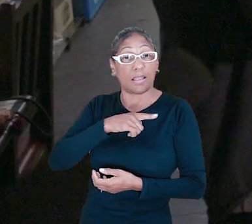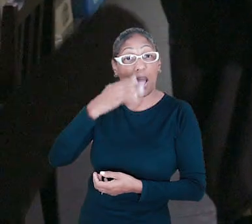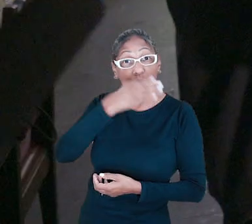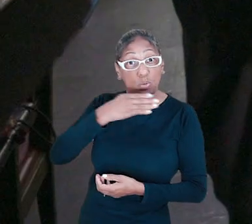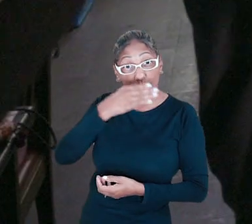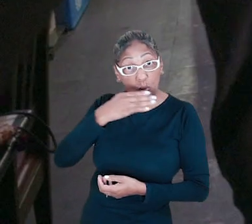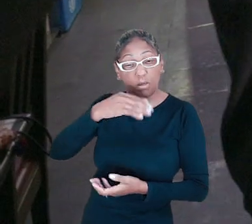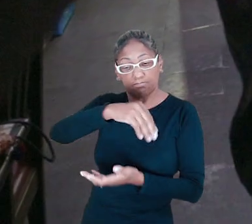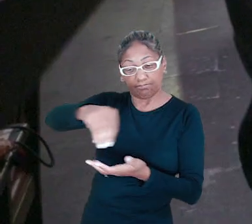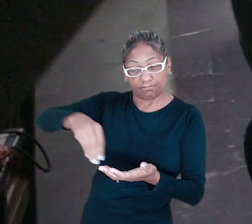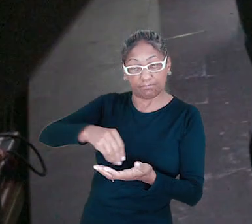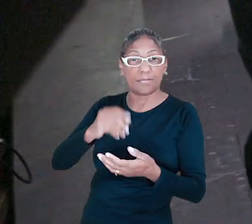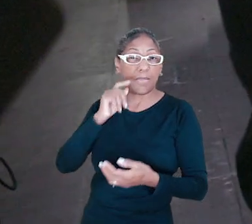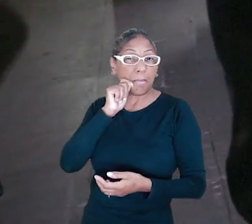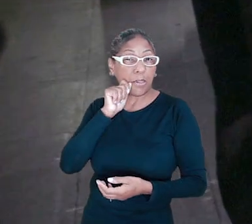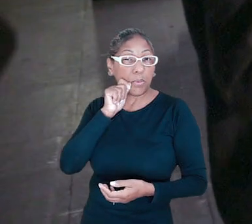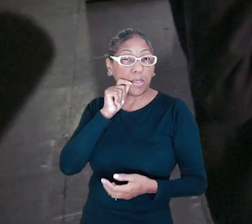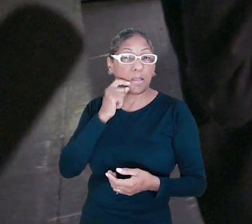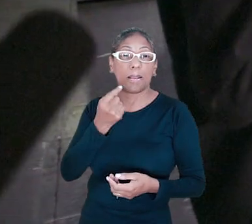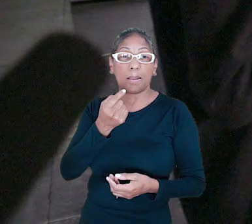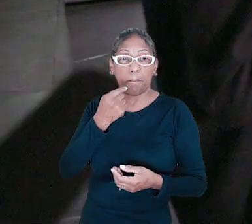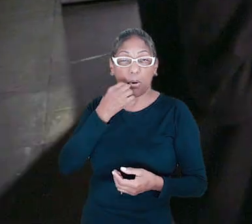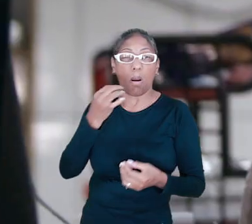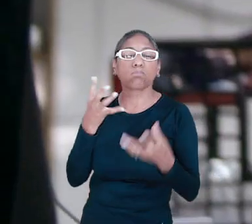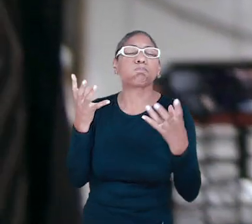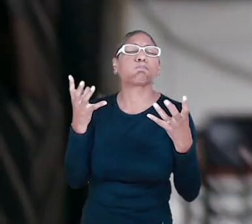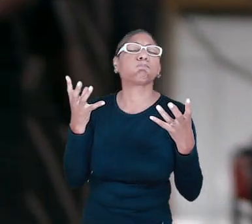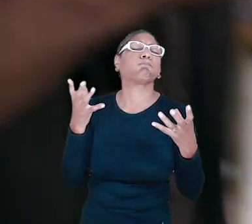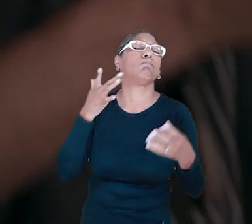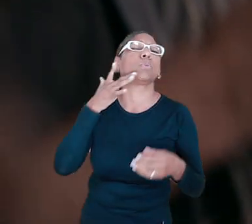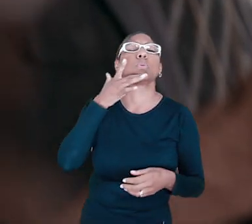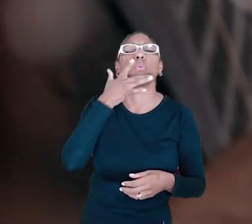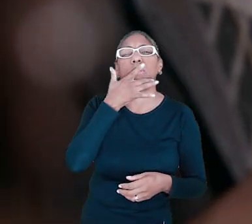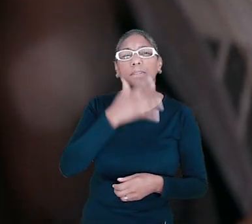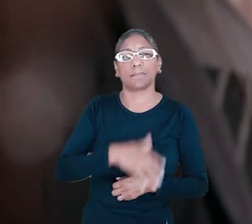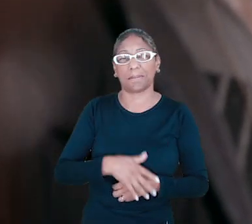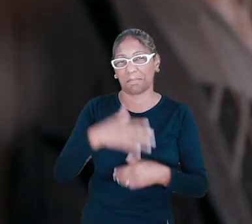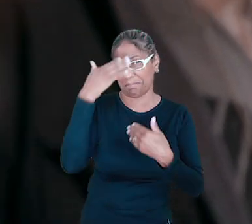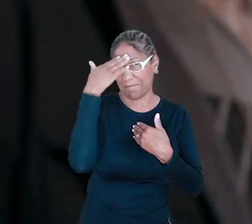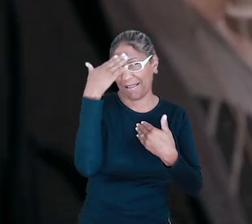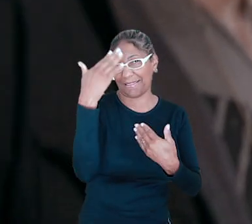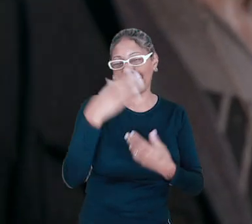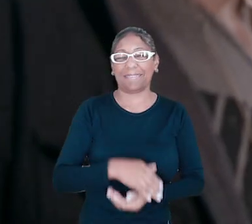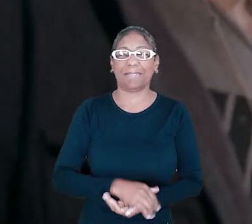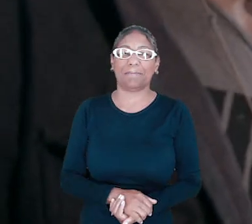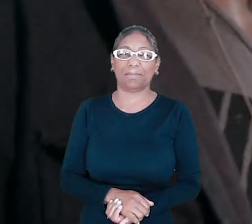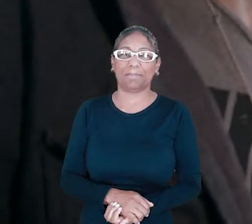Aí tem açúcar, gergelim e amendoim e acaba estourando na boca. Que delícia! Muito